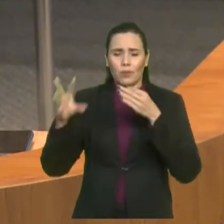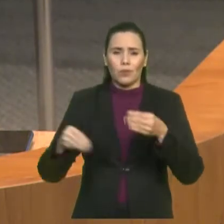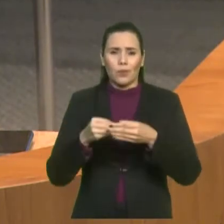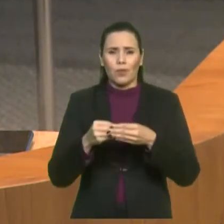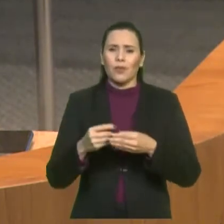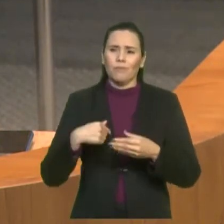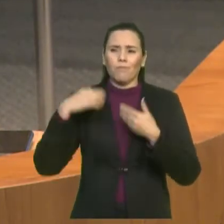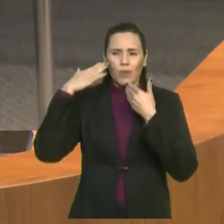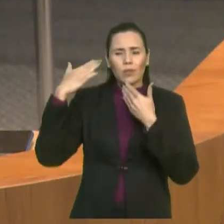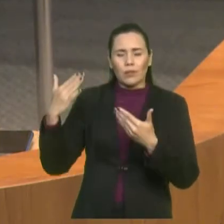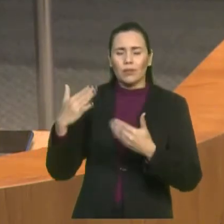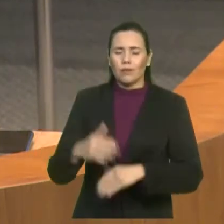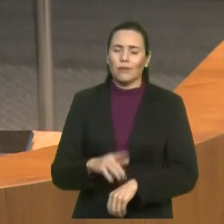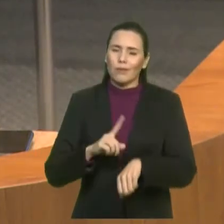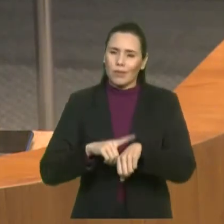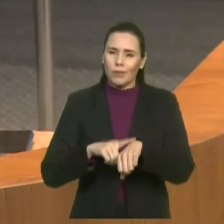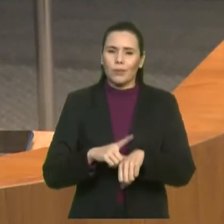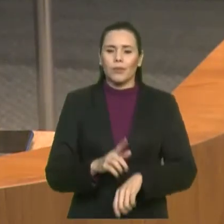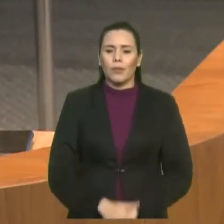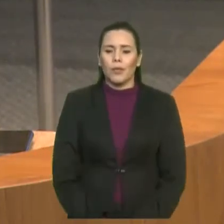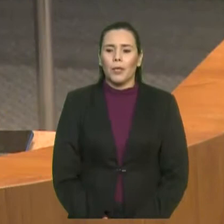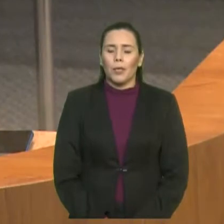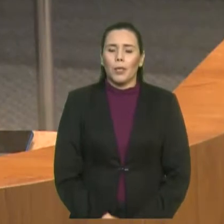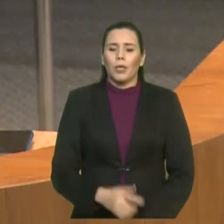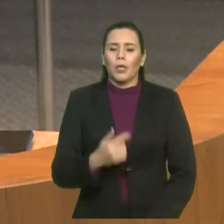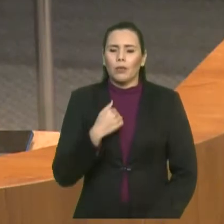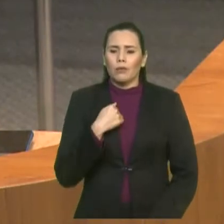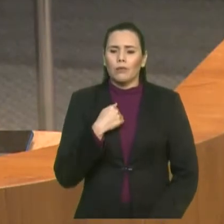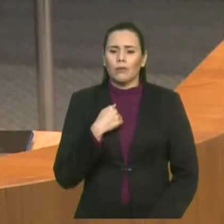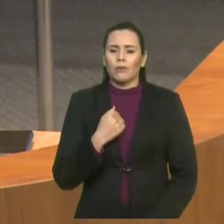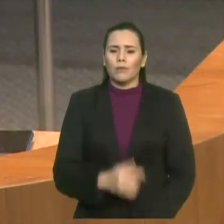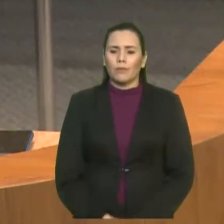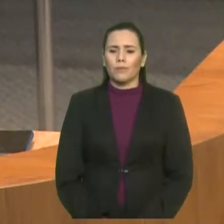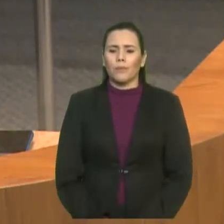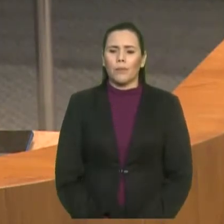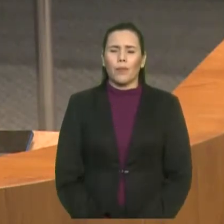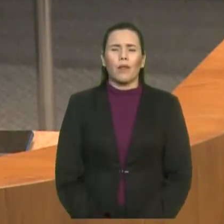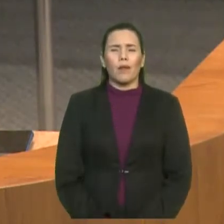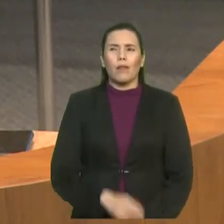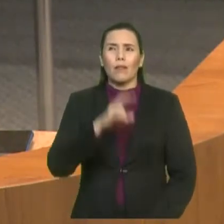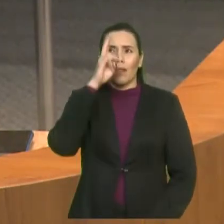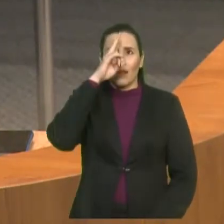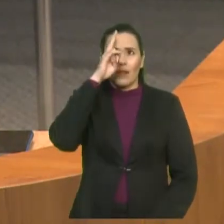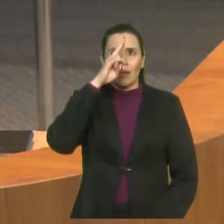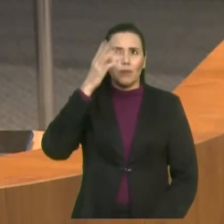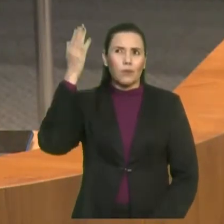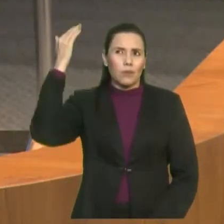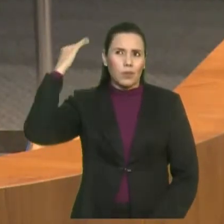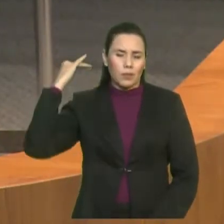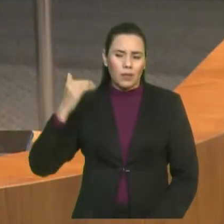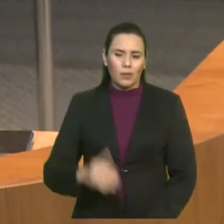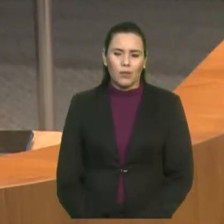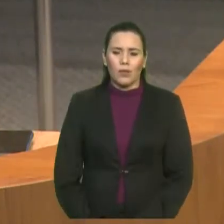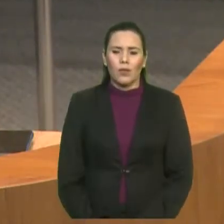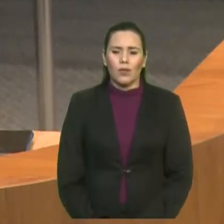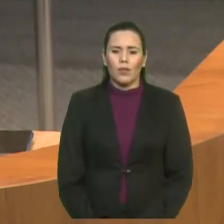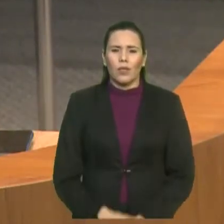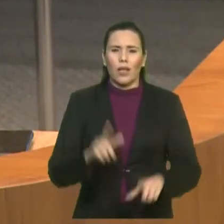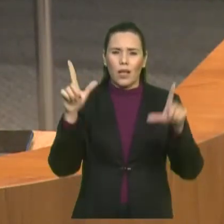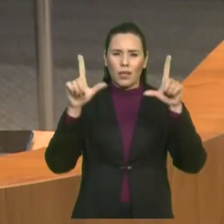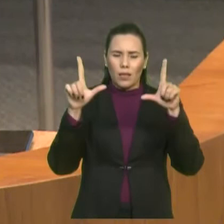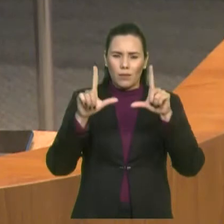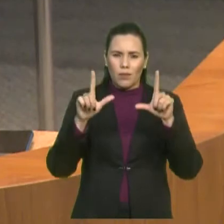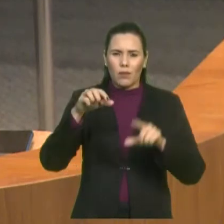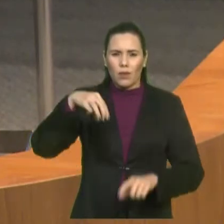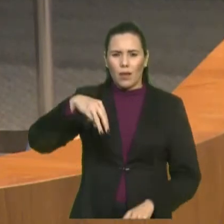fala, até... me chamou a atenção no último debate na TV Globo, na TV Mirante, que o hoje